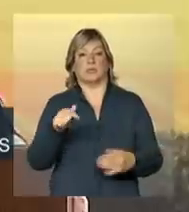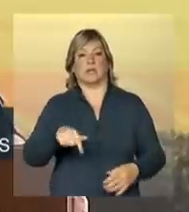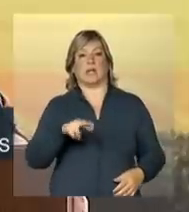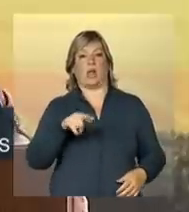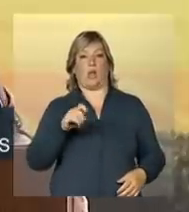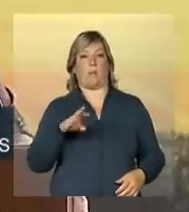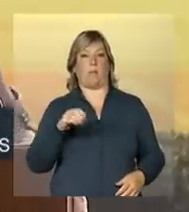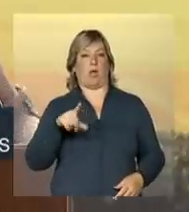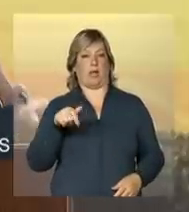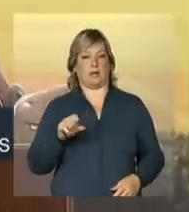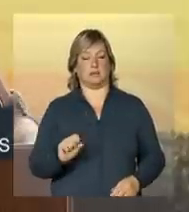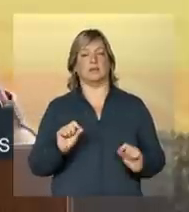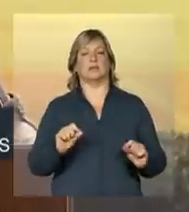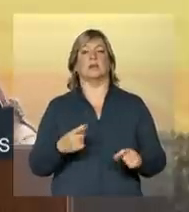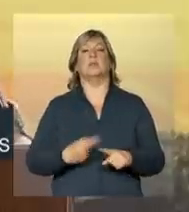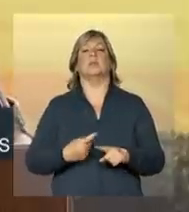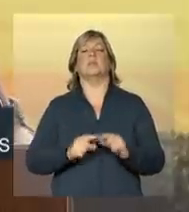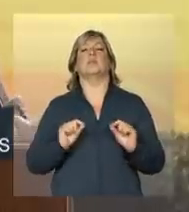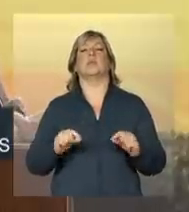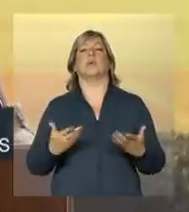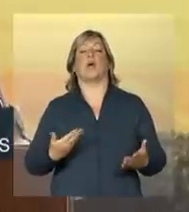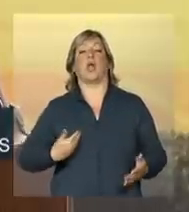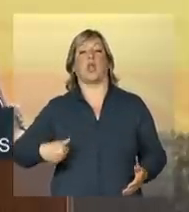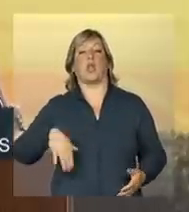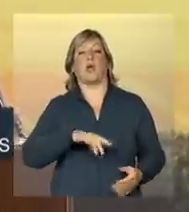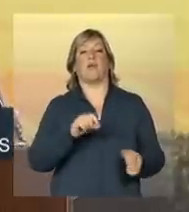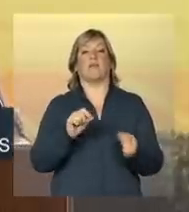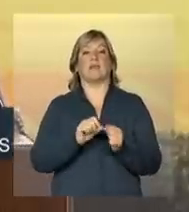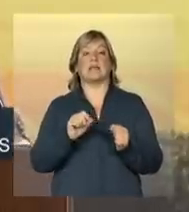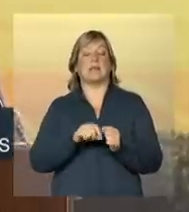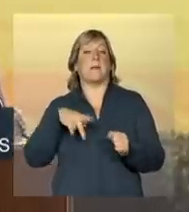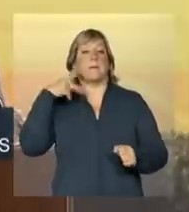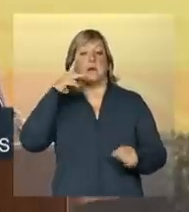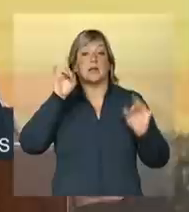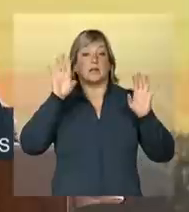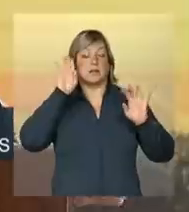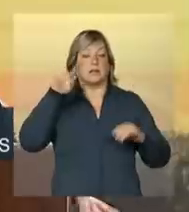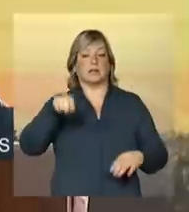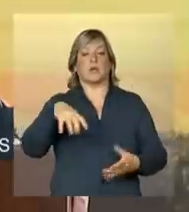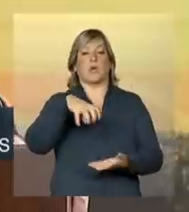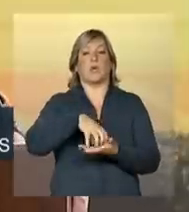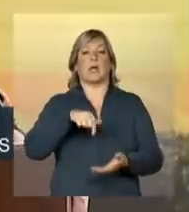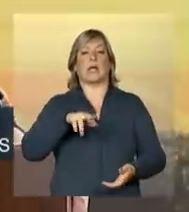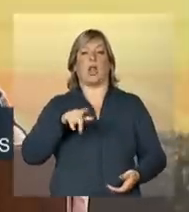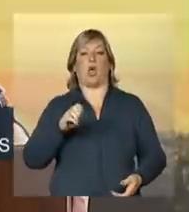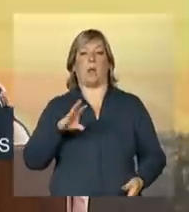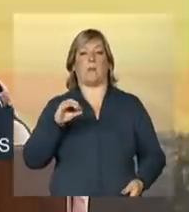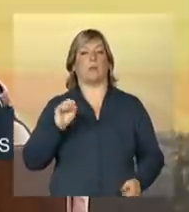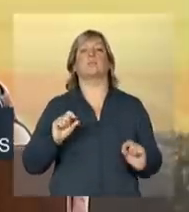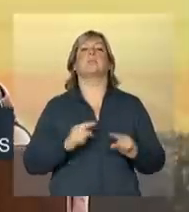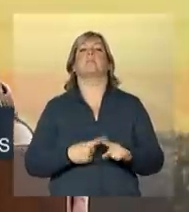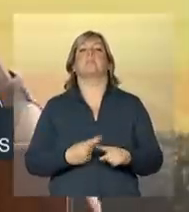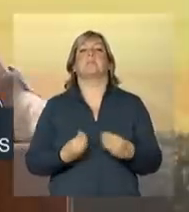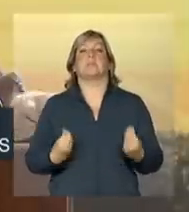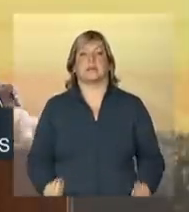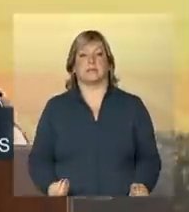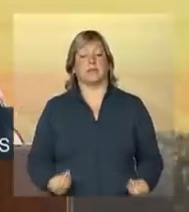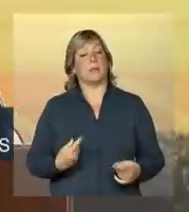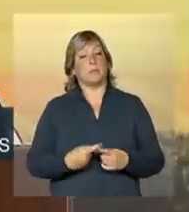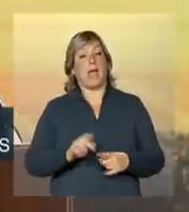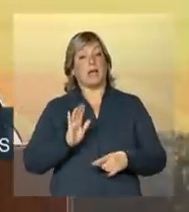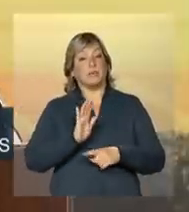quilombolas Por que que nós estamos fazendo uma política específica pros quilombolas porque para combater a